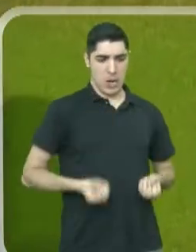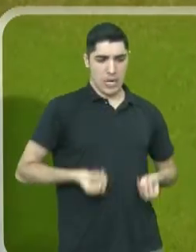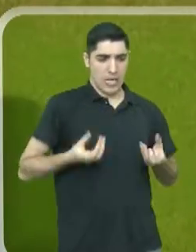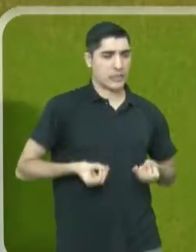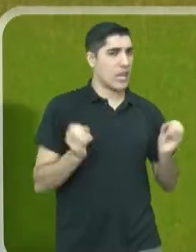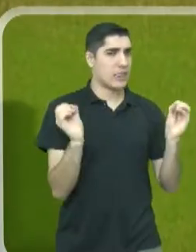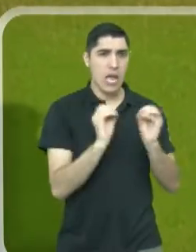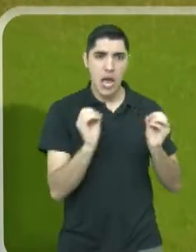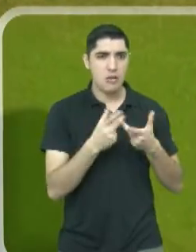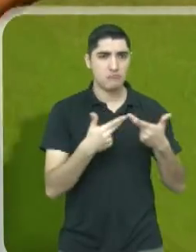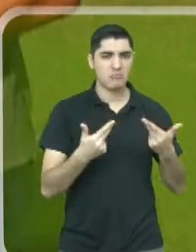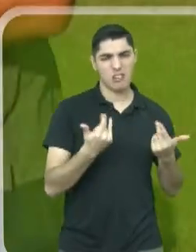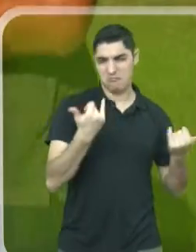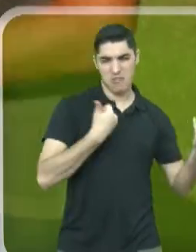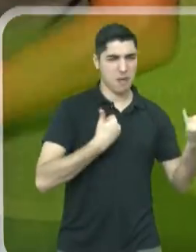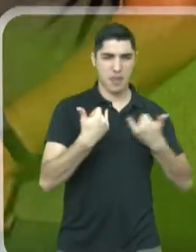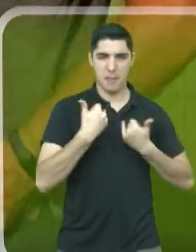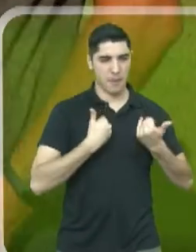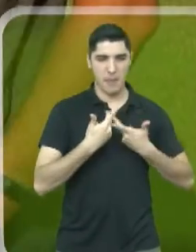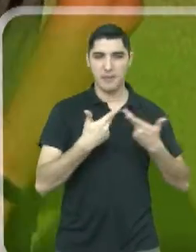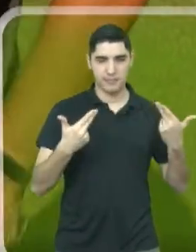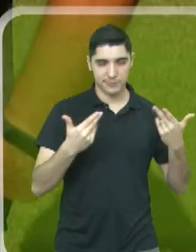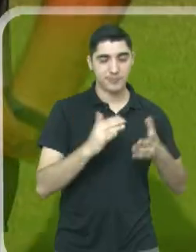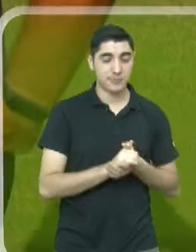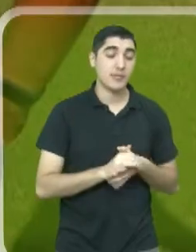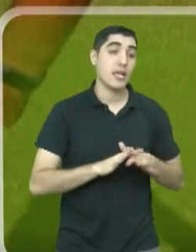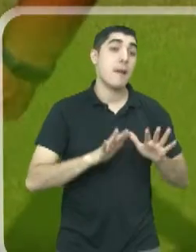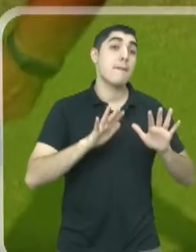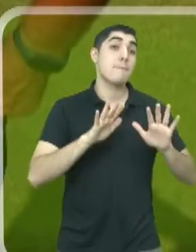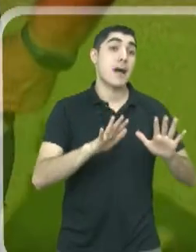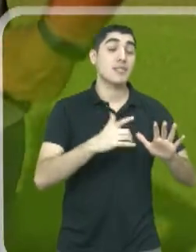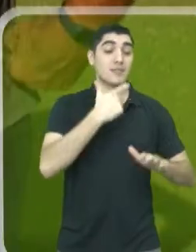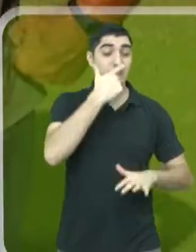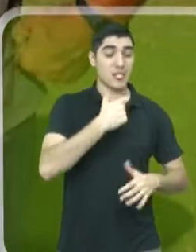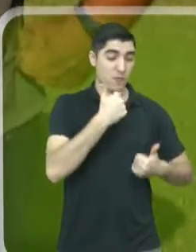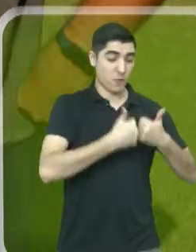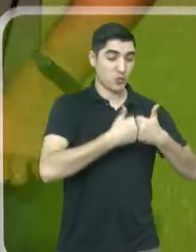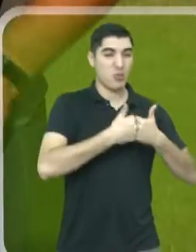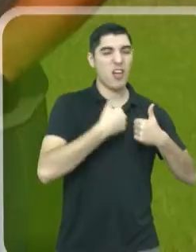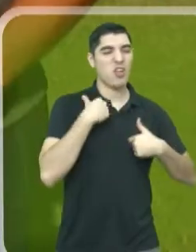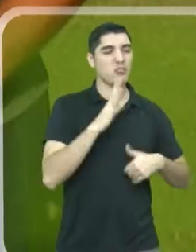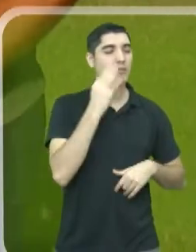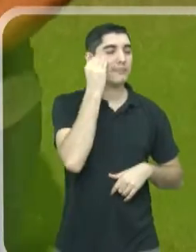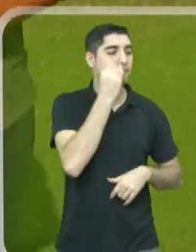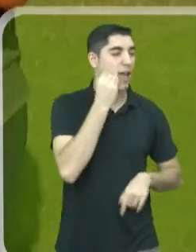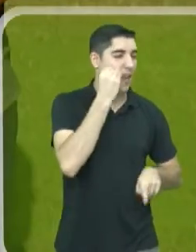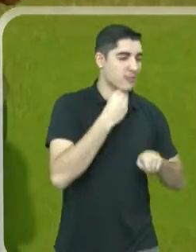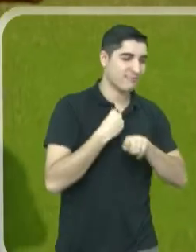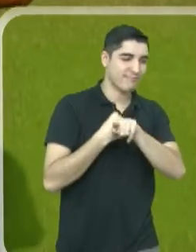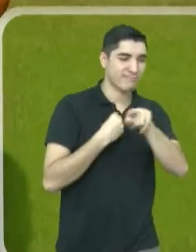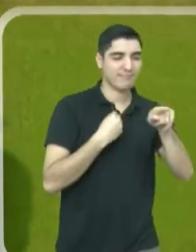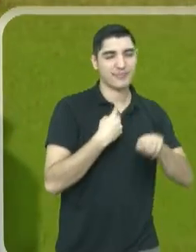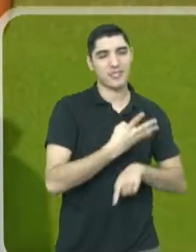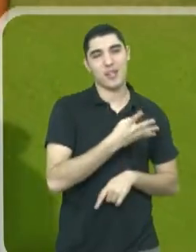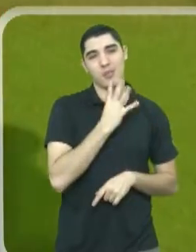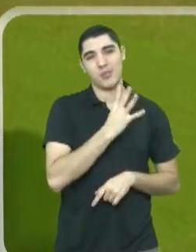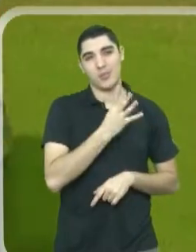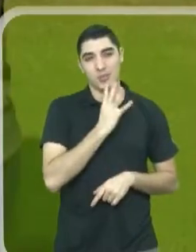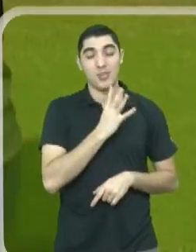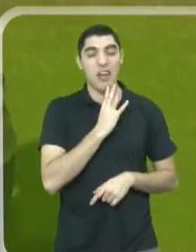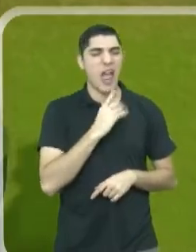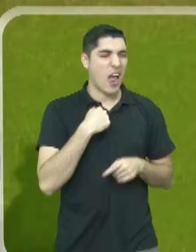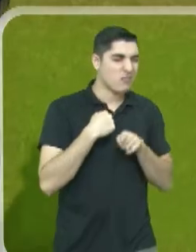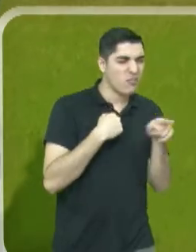e aquelas ilusões. Mas futebol nos deixa calejado com isso, né, Vieira? E eu, naquele momento, eu não